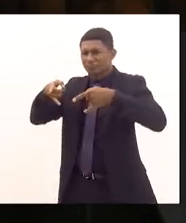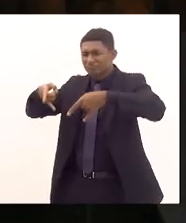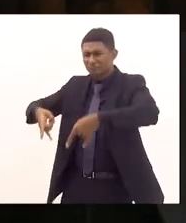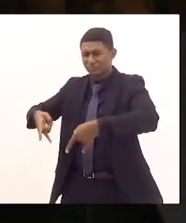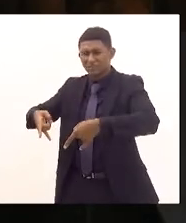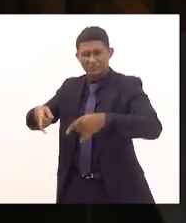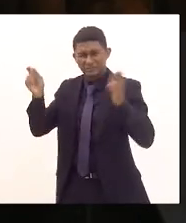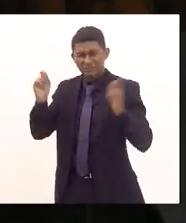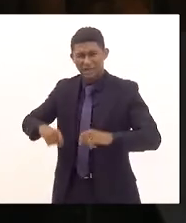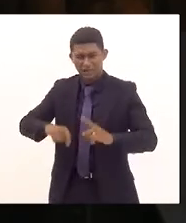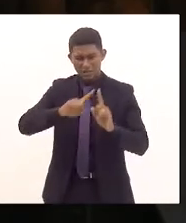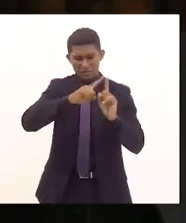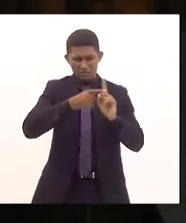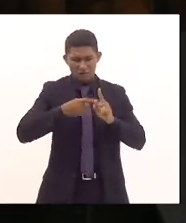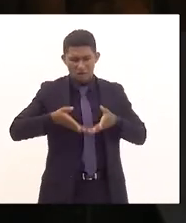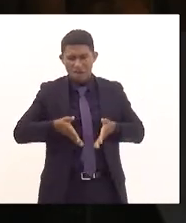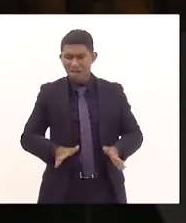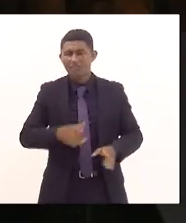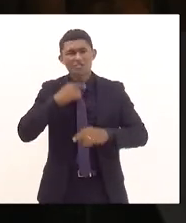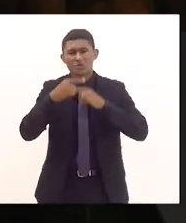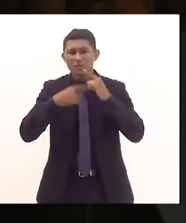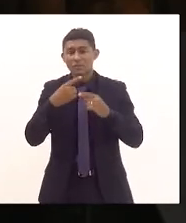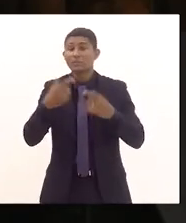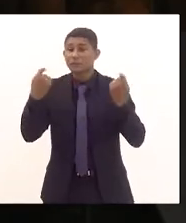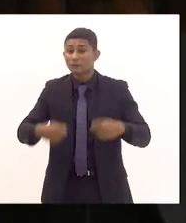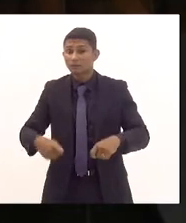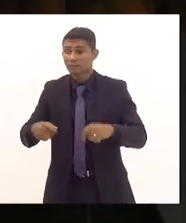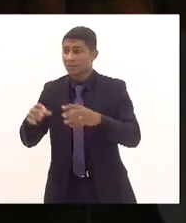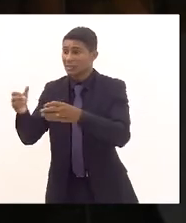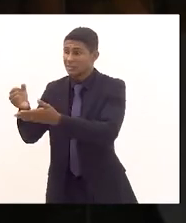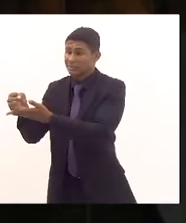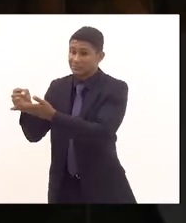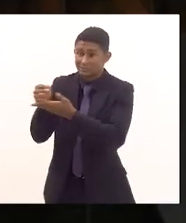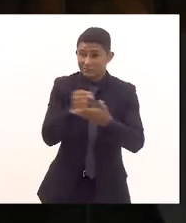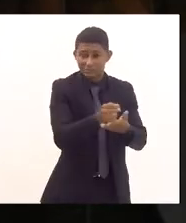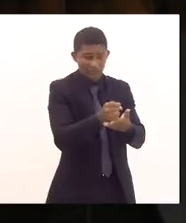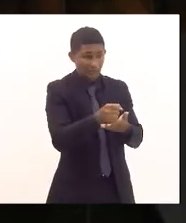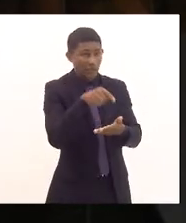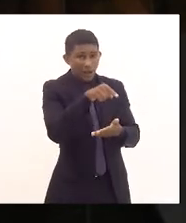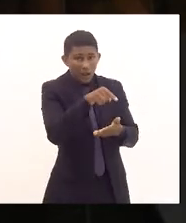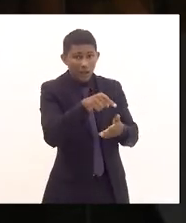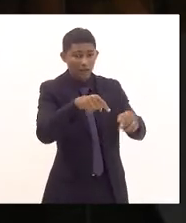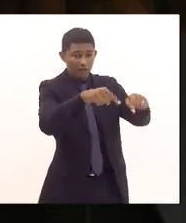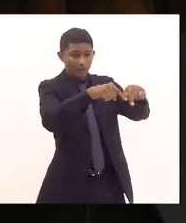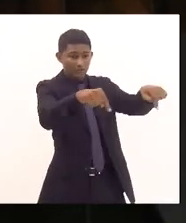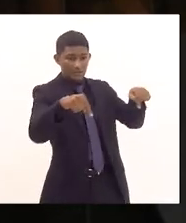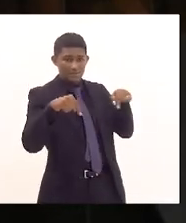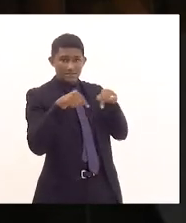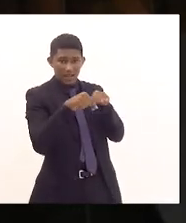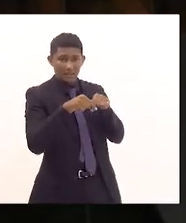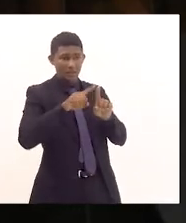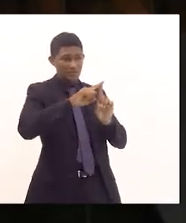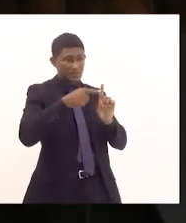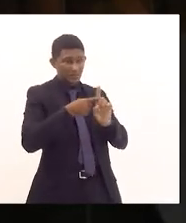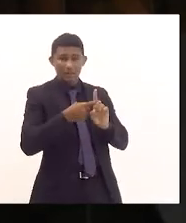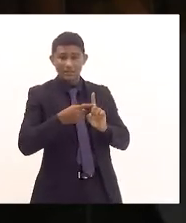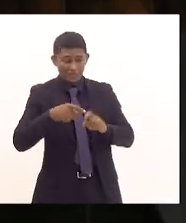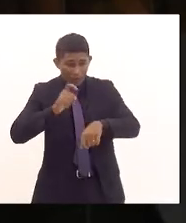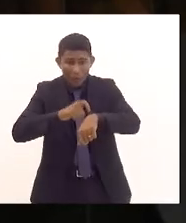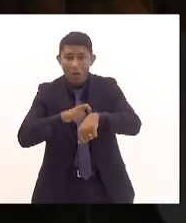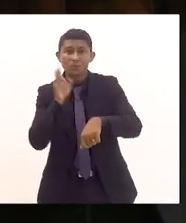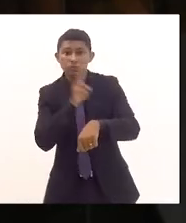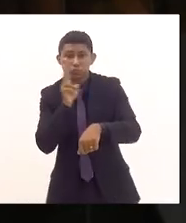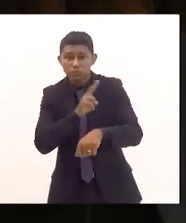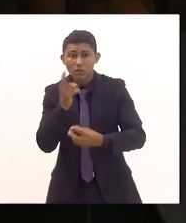com que a gestantes sejam transferidas para sala de parto no momento crítico já em estágio avançado do processo em